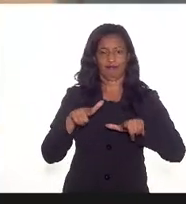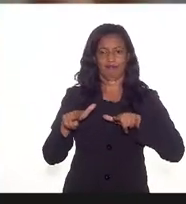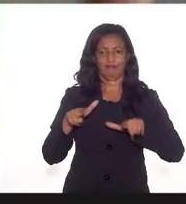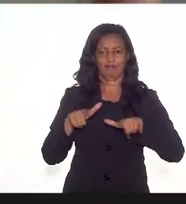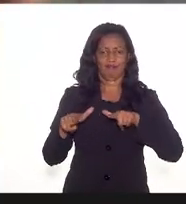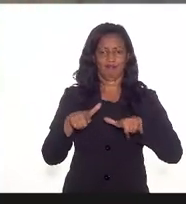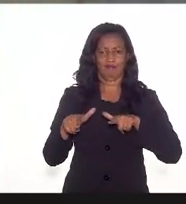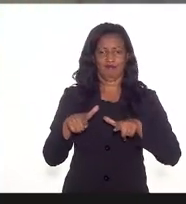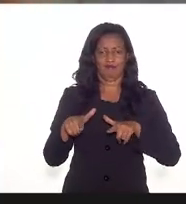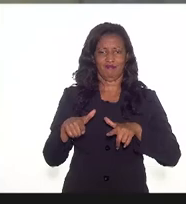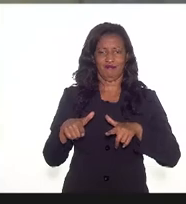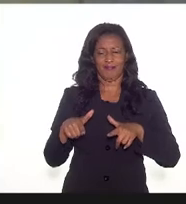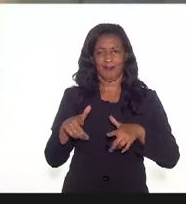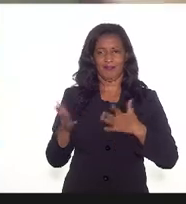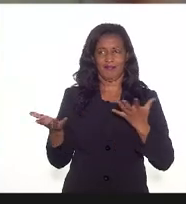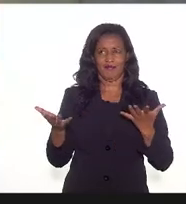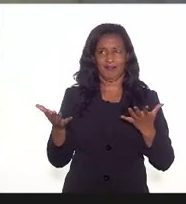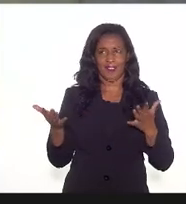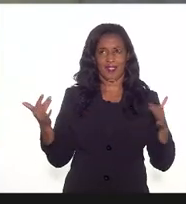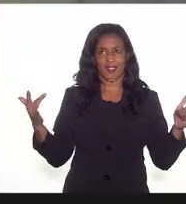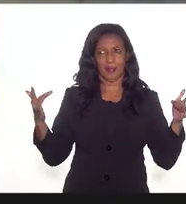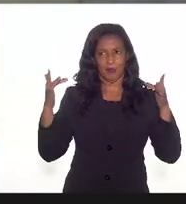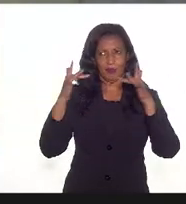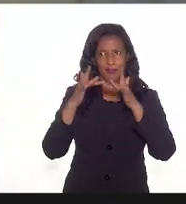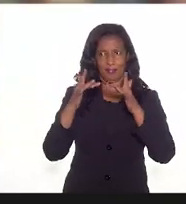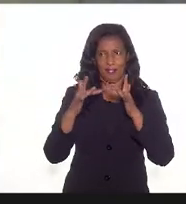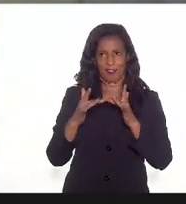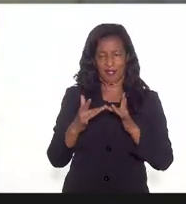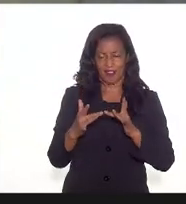por hipótese, sempre de comum acordo,